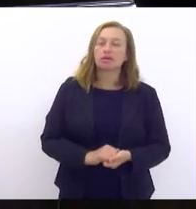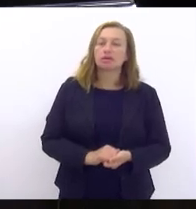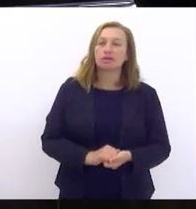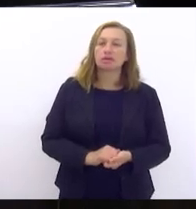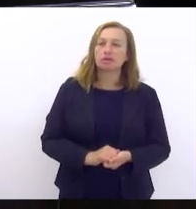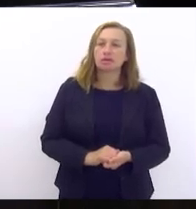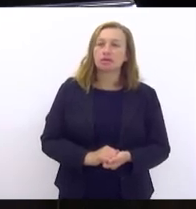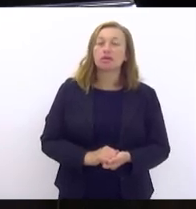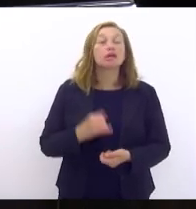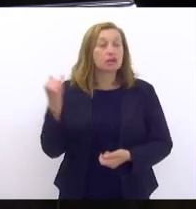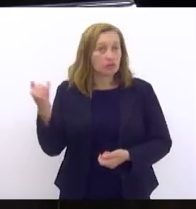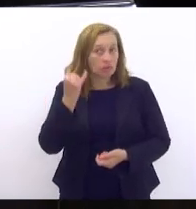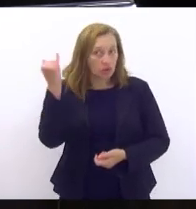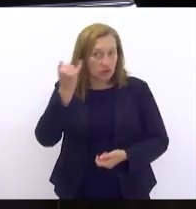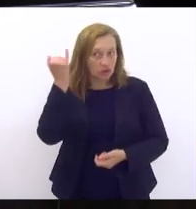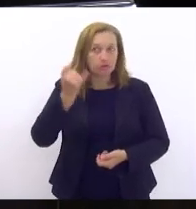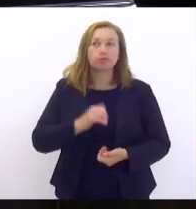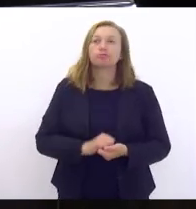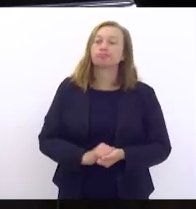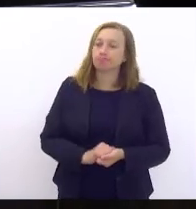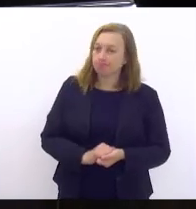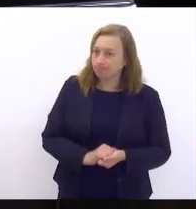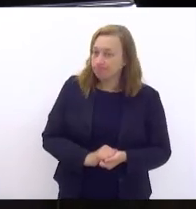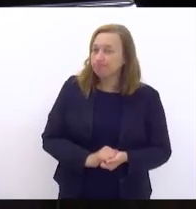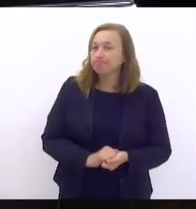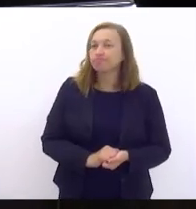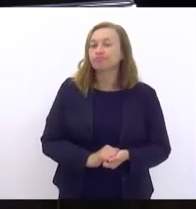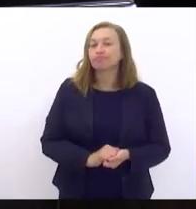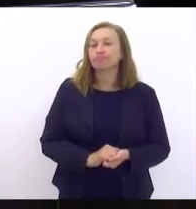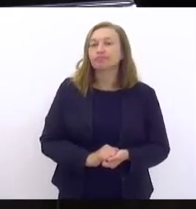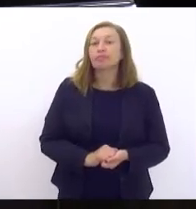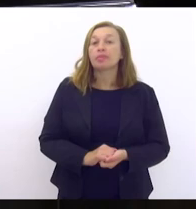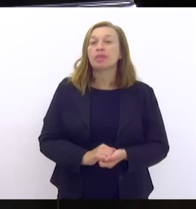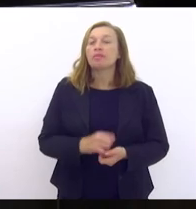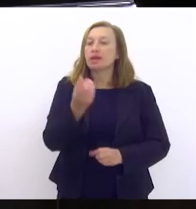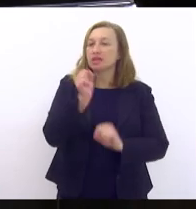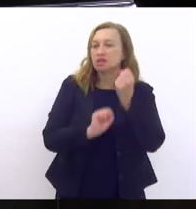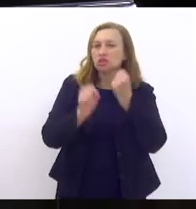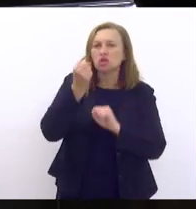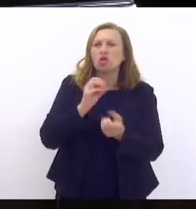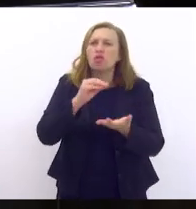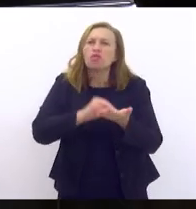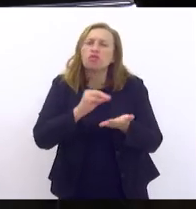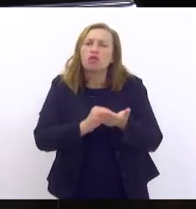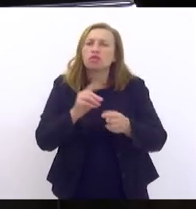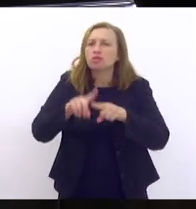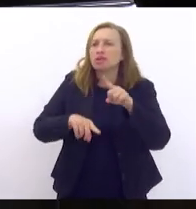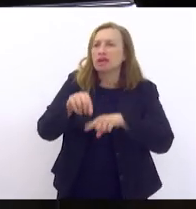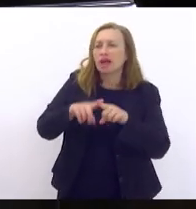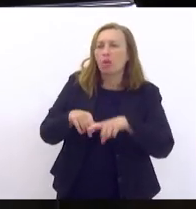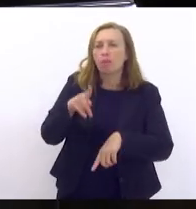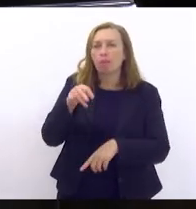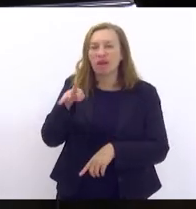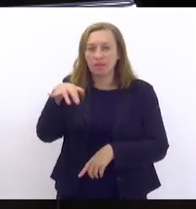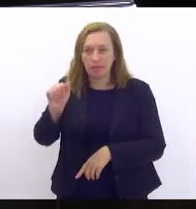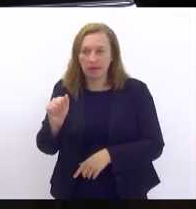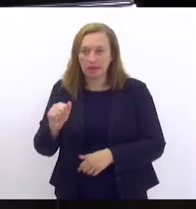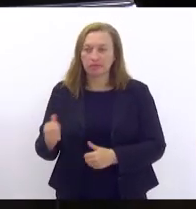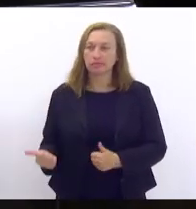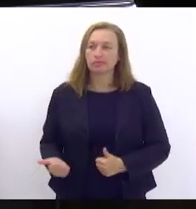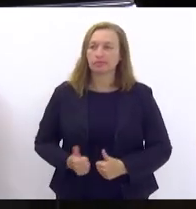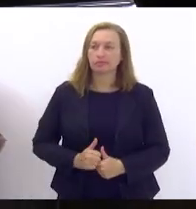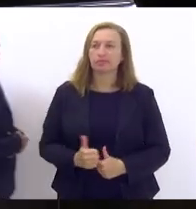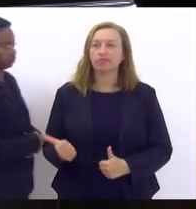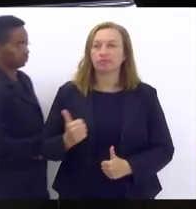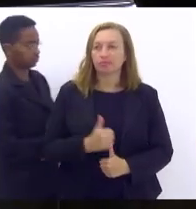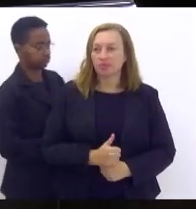bastante importante e para essas indústrias faltam matéria-prima e a gente vem falando